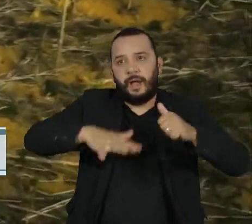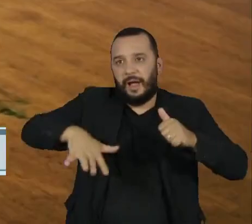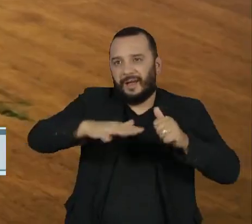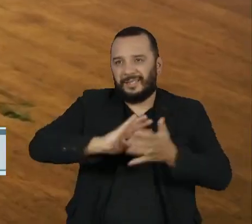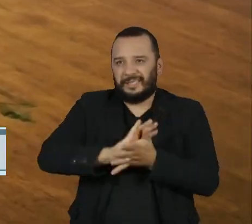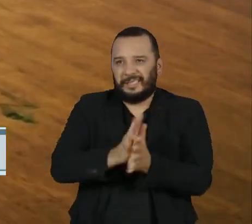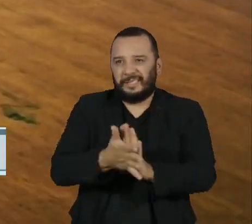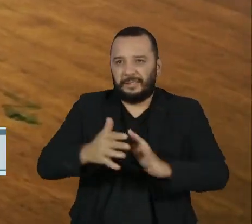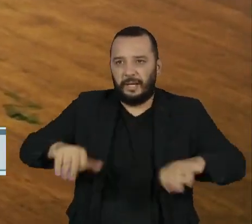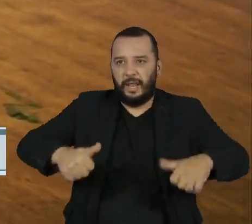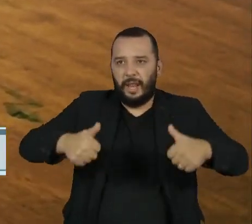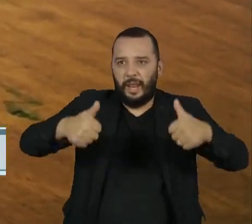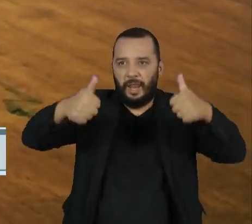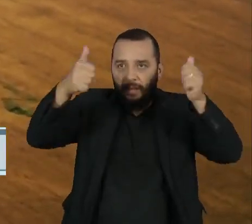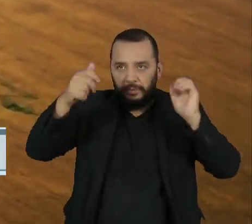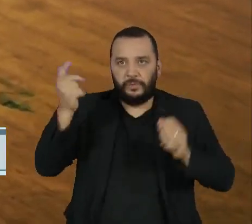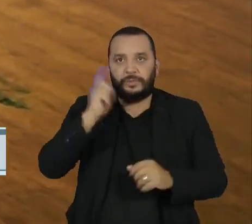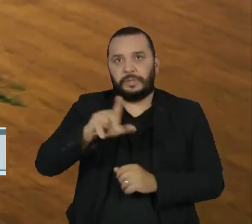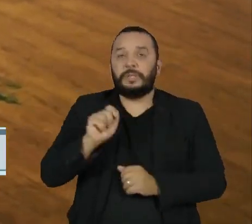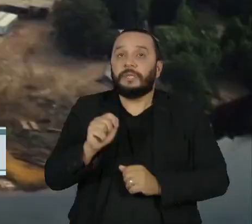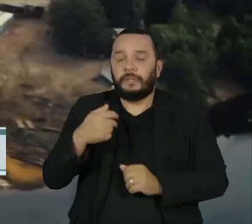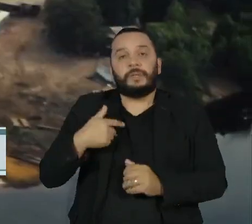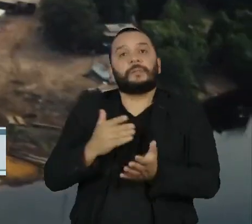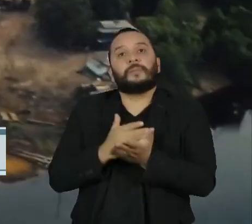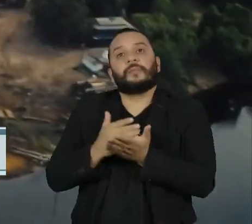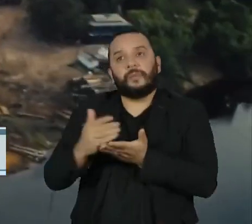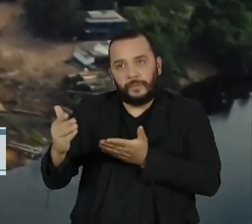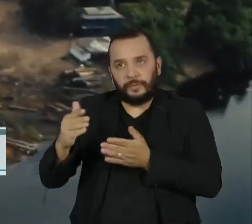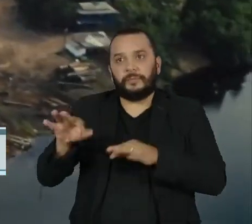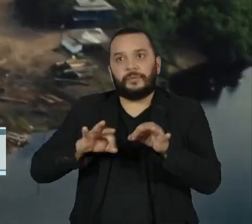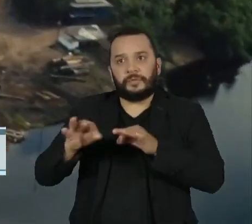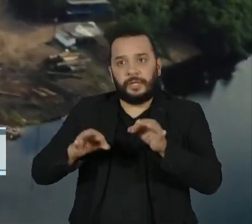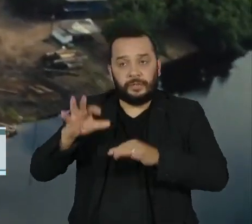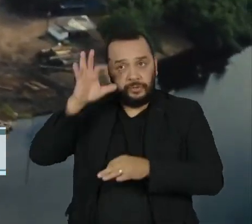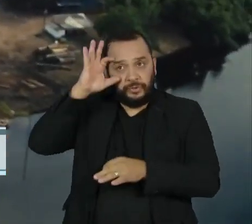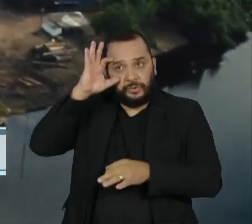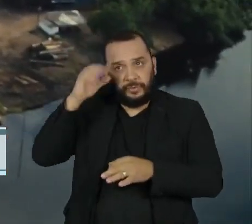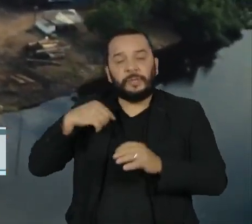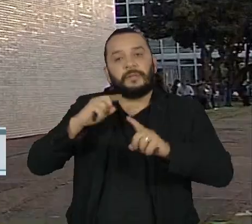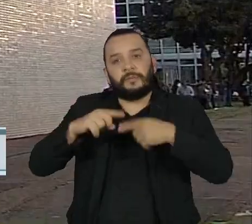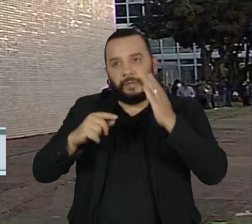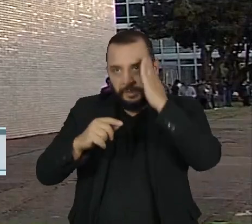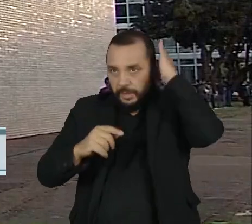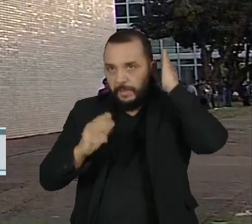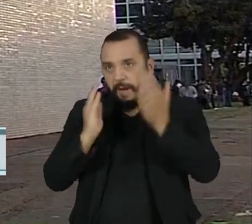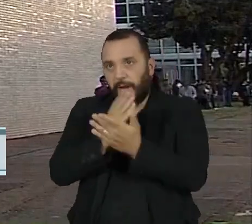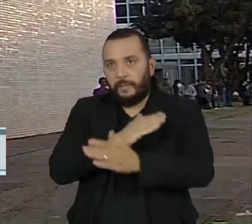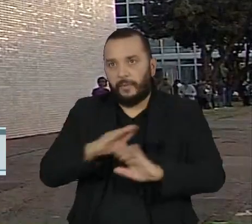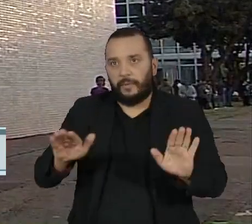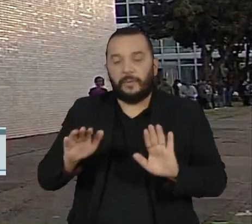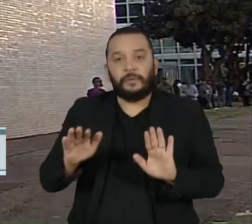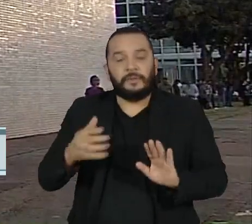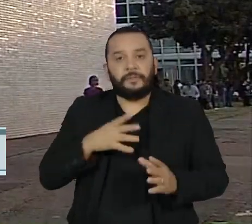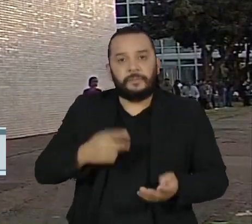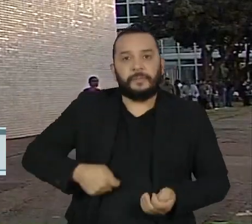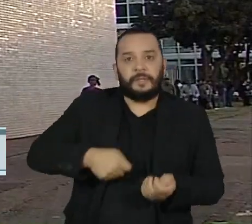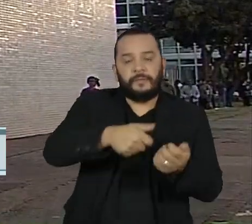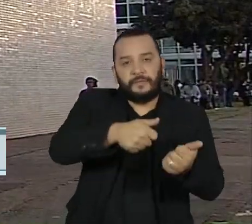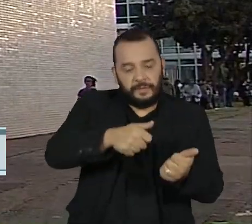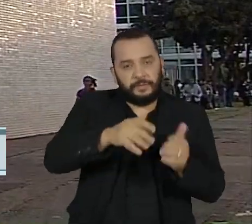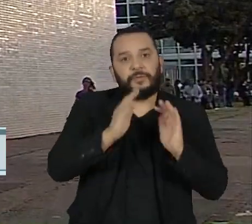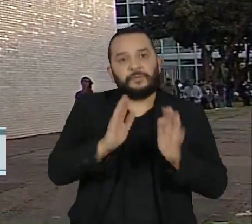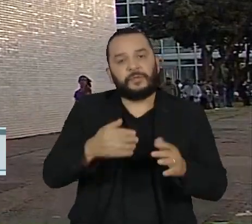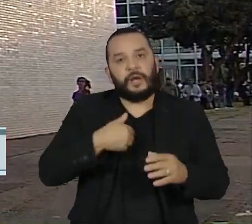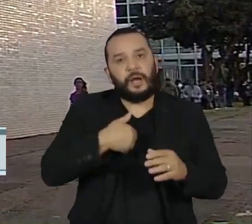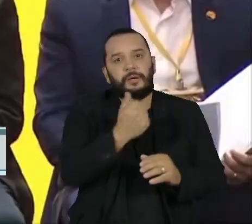degradadas o programa começou no governo de Dilma Rousseff mas foi extinto por Michel Temer o bolsa verde será coordenado pelo